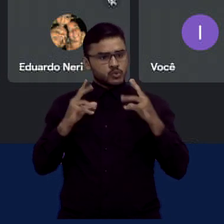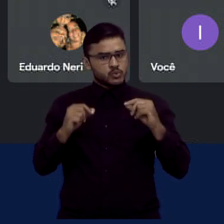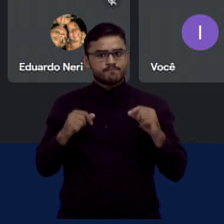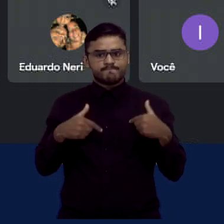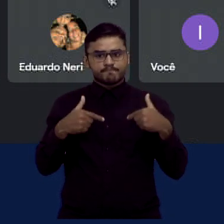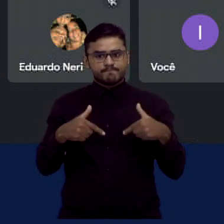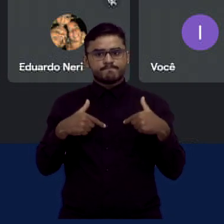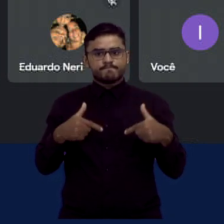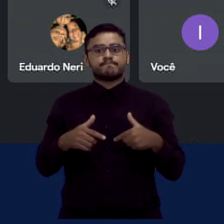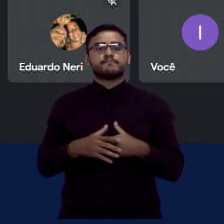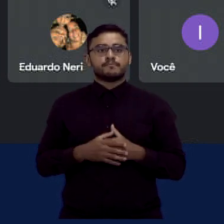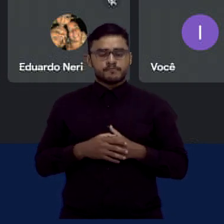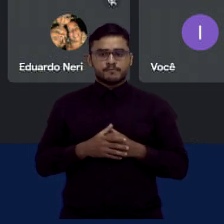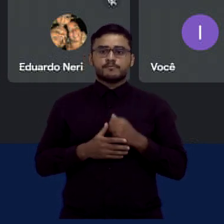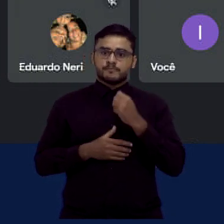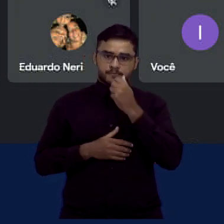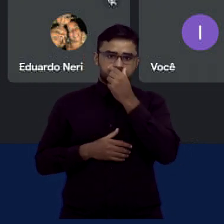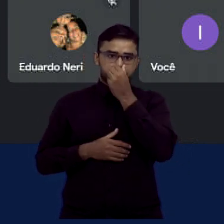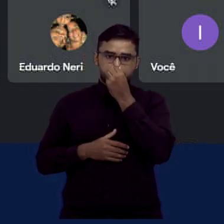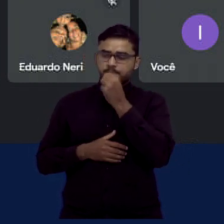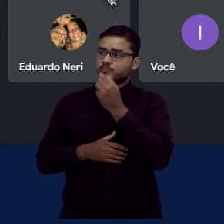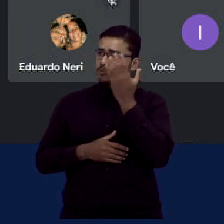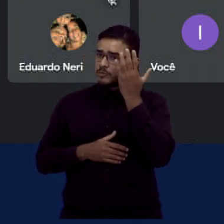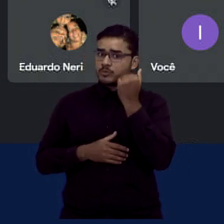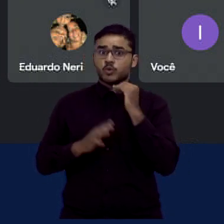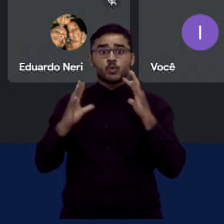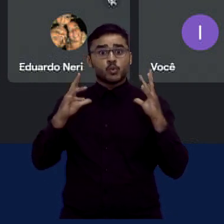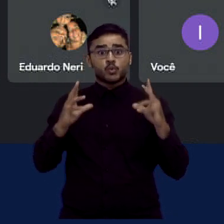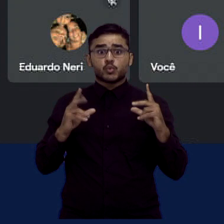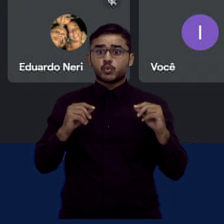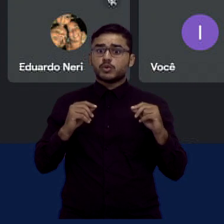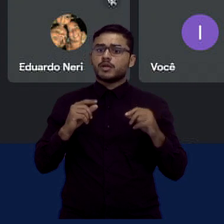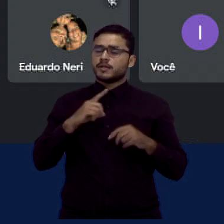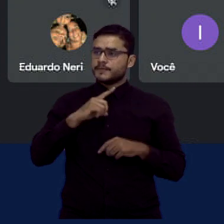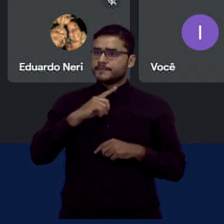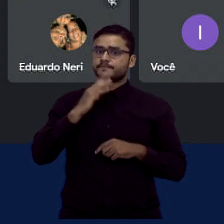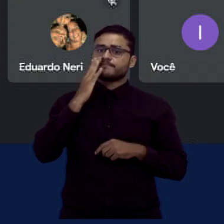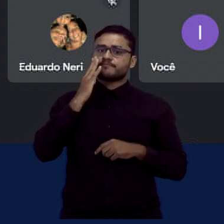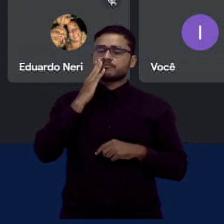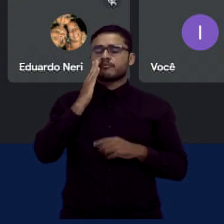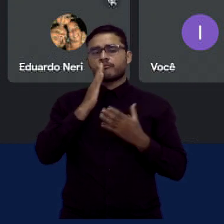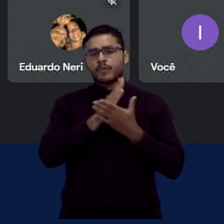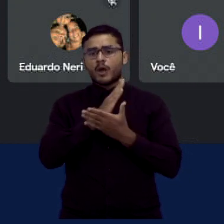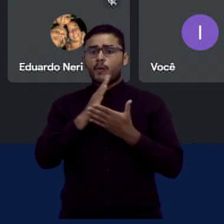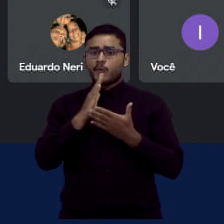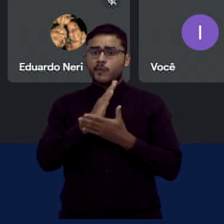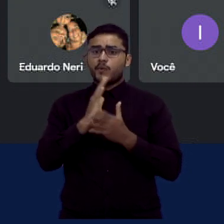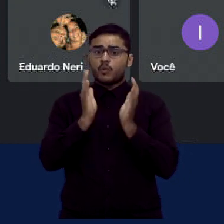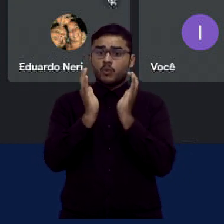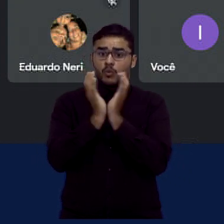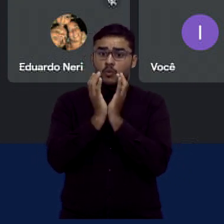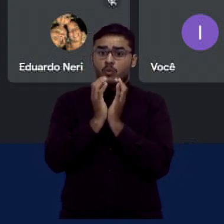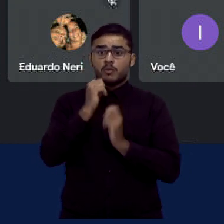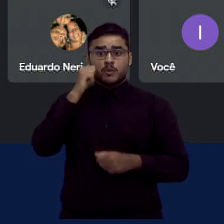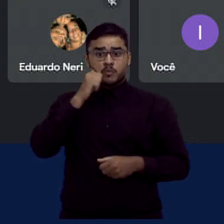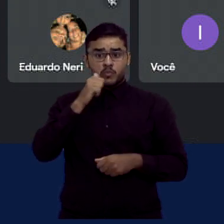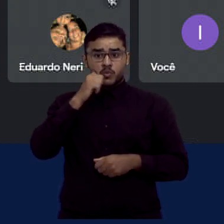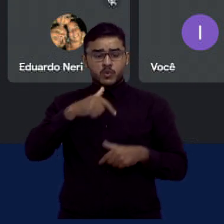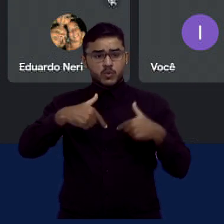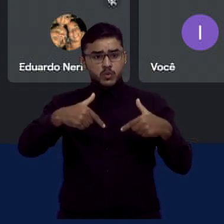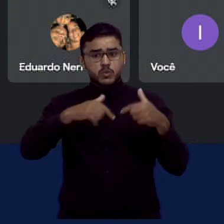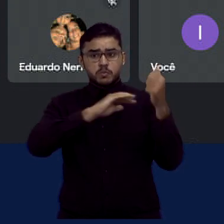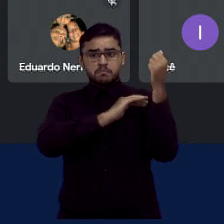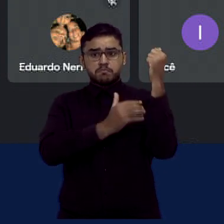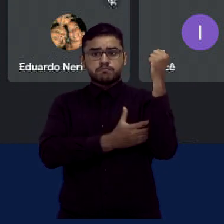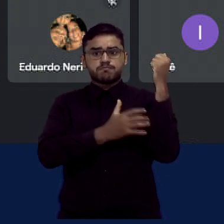lutas. Então, você tem todo um grupo, inclusive alguns grupos feministas, passaram pelo quadrinho ou